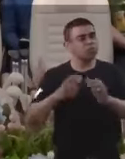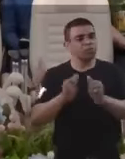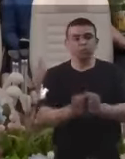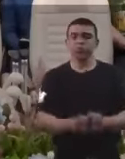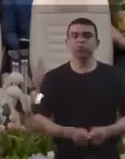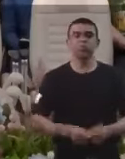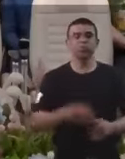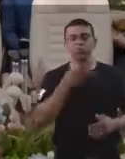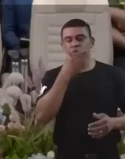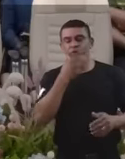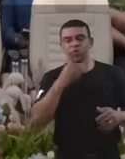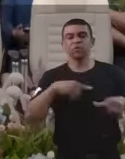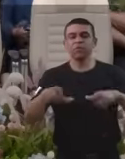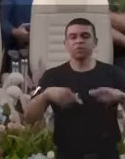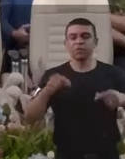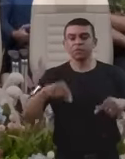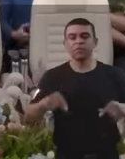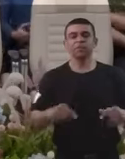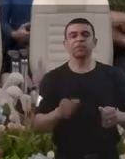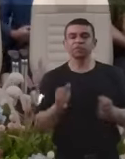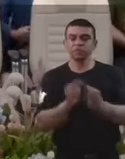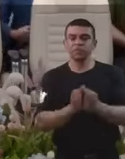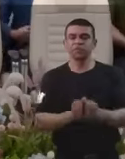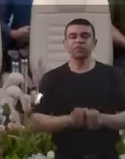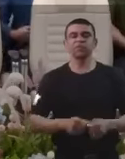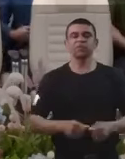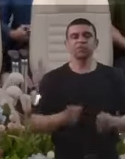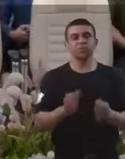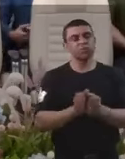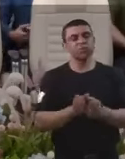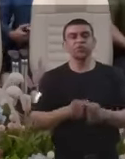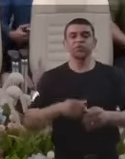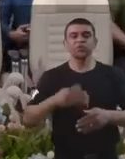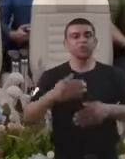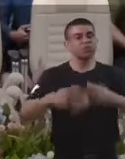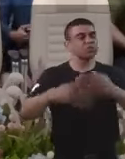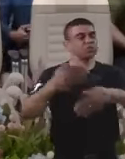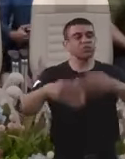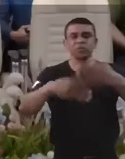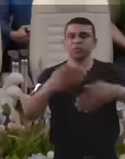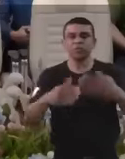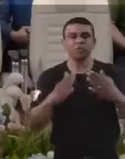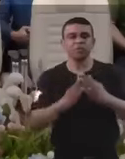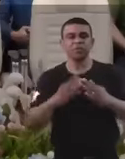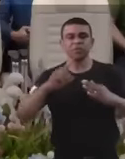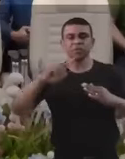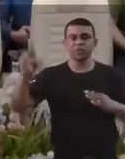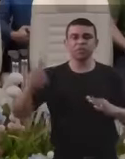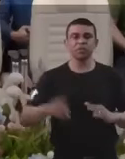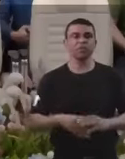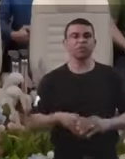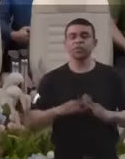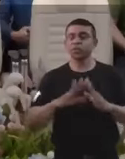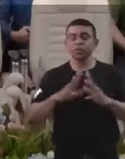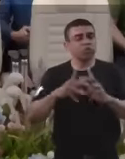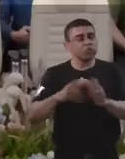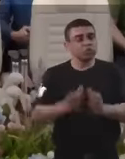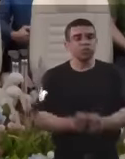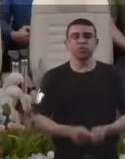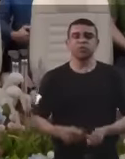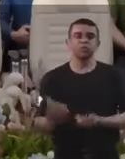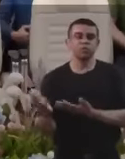que aqui cooperam para o crescimento e desenvolvimento da obra do Senhor. Toda a juventude da